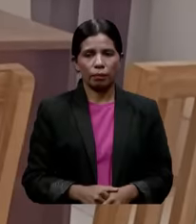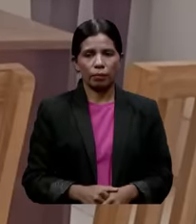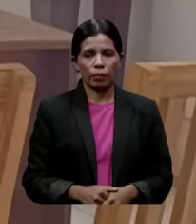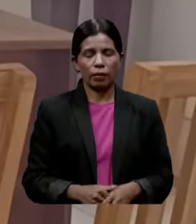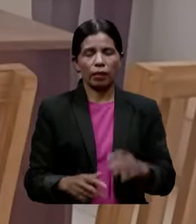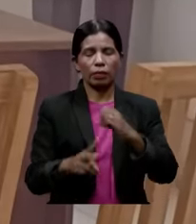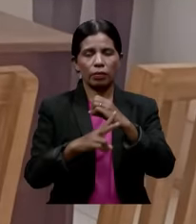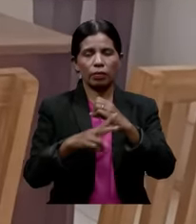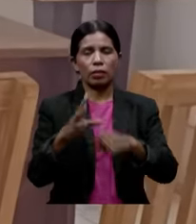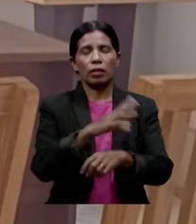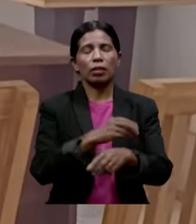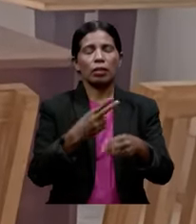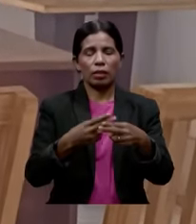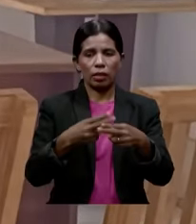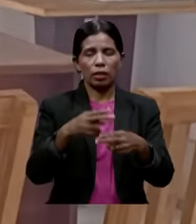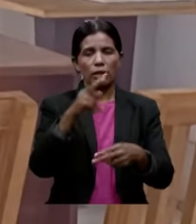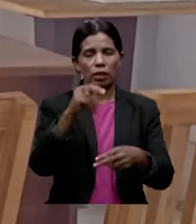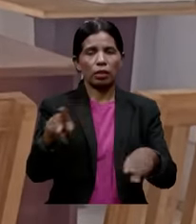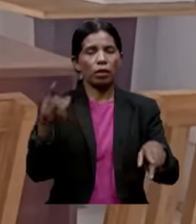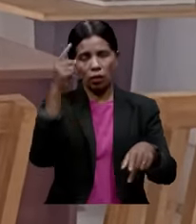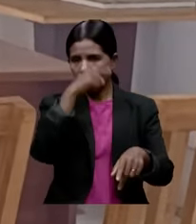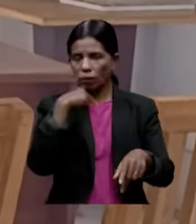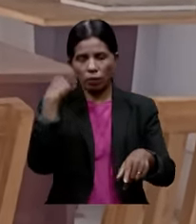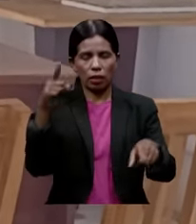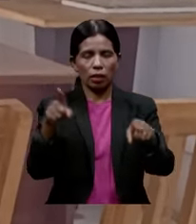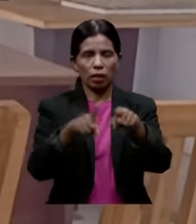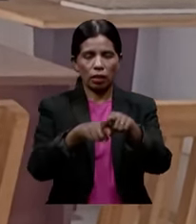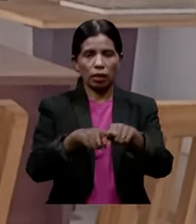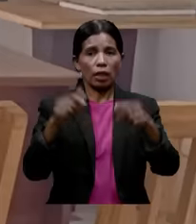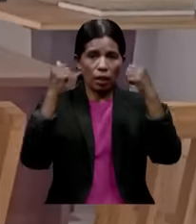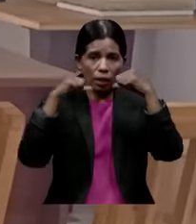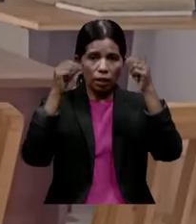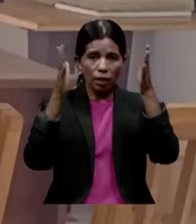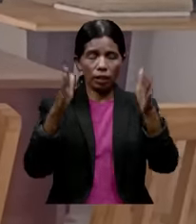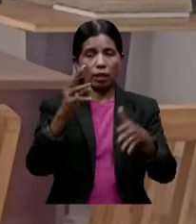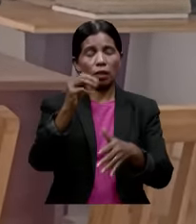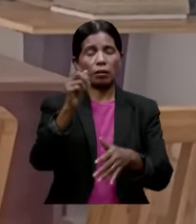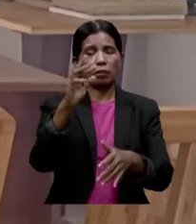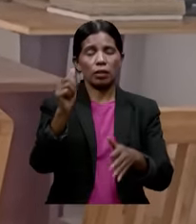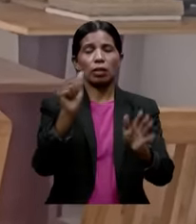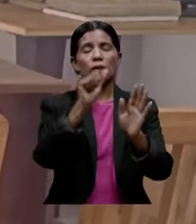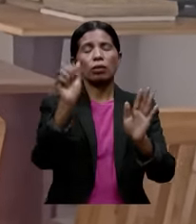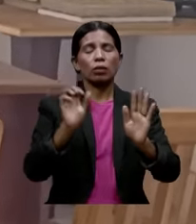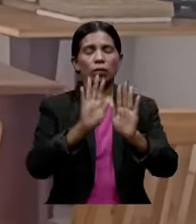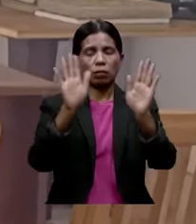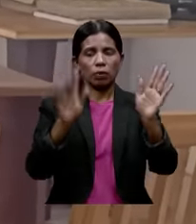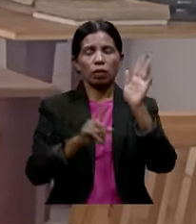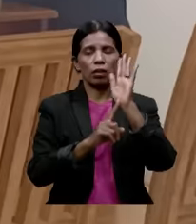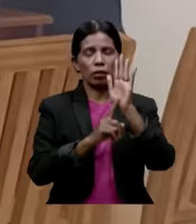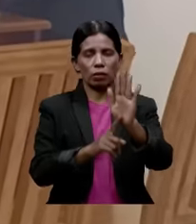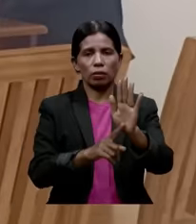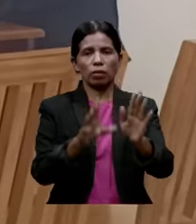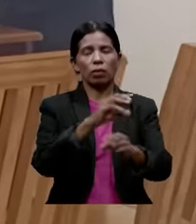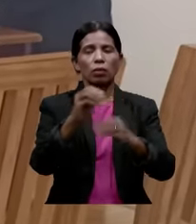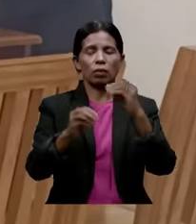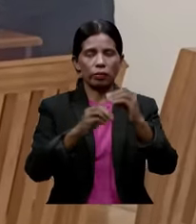Vítima ho inicial N nebe o inhanesa ho cantora Maria Vitória domingo ne hato queixa pa polícia esguarda don Aleixo con